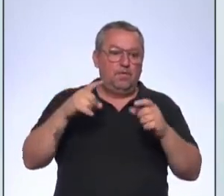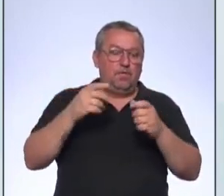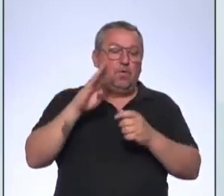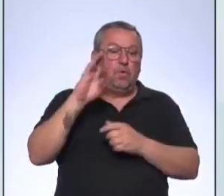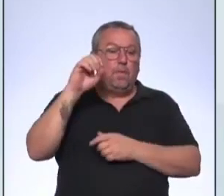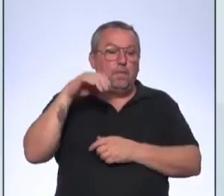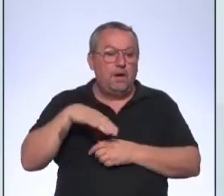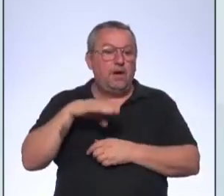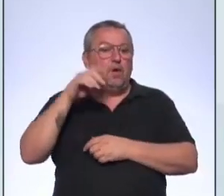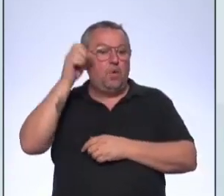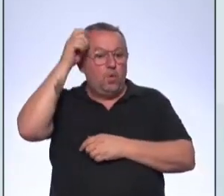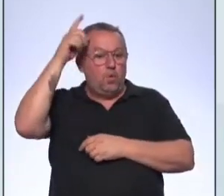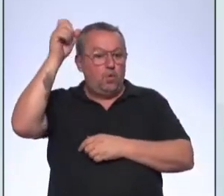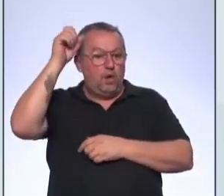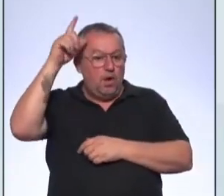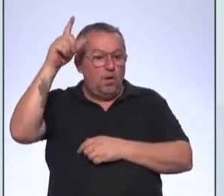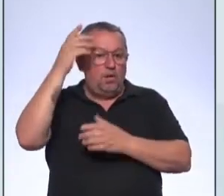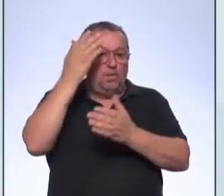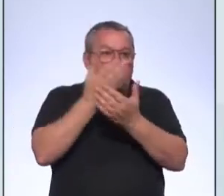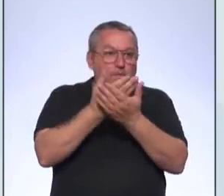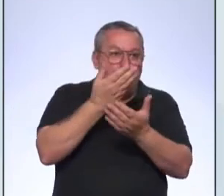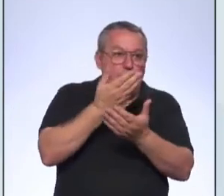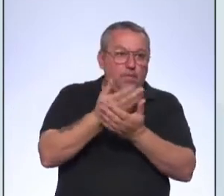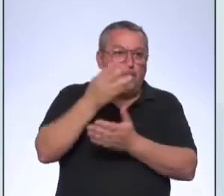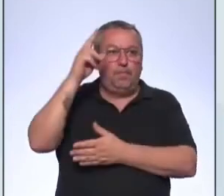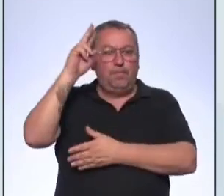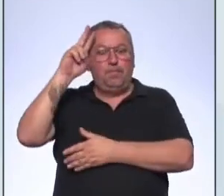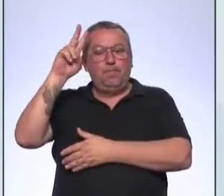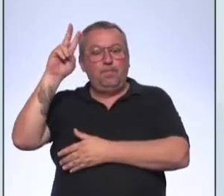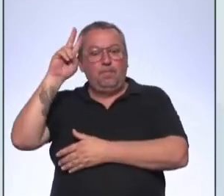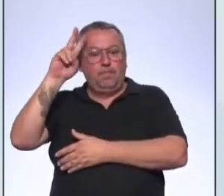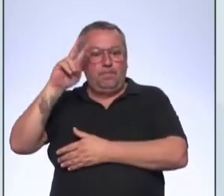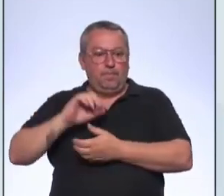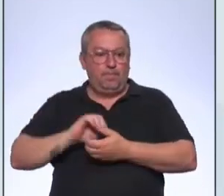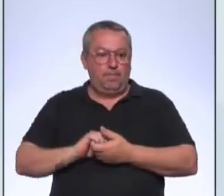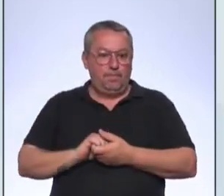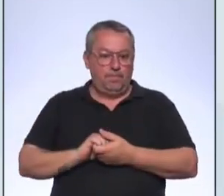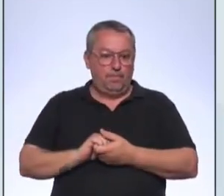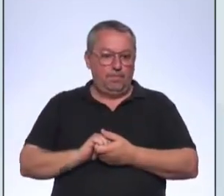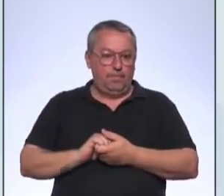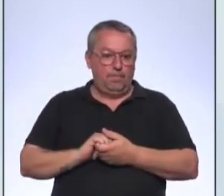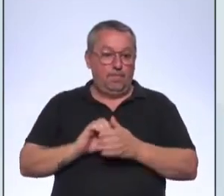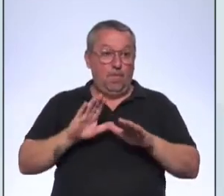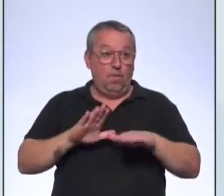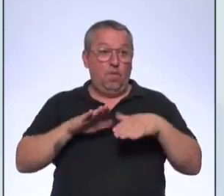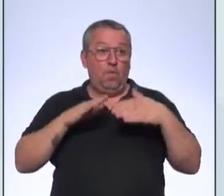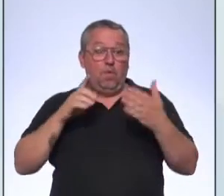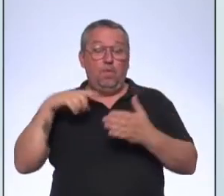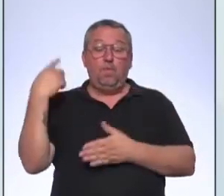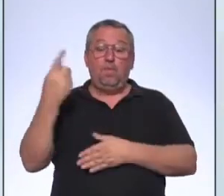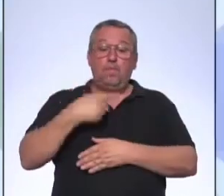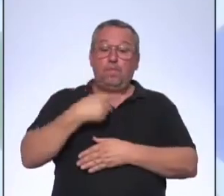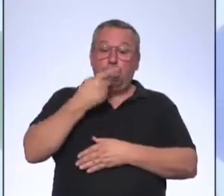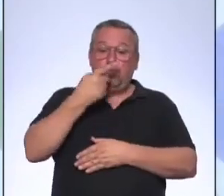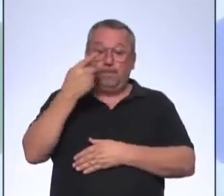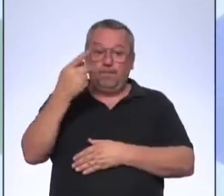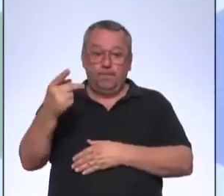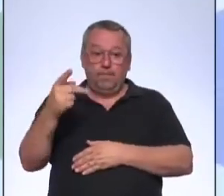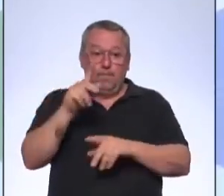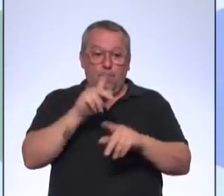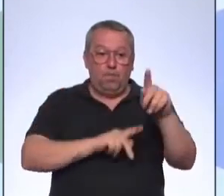do patrimônio cultural para o estudo da história. Quando nós falamos em